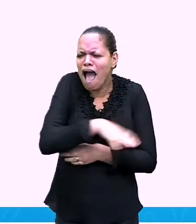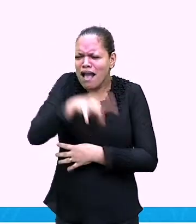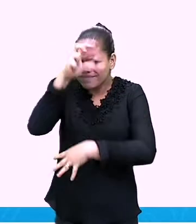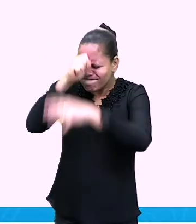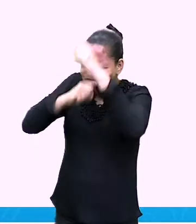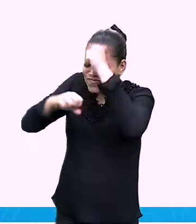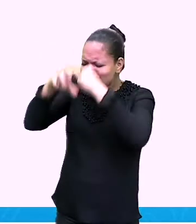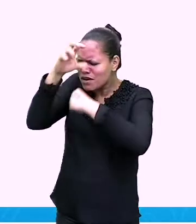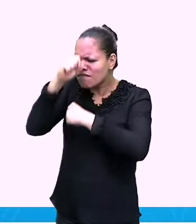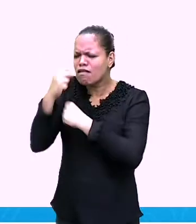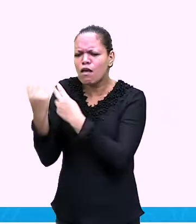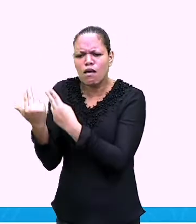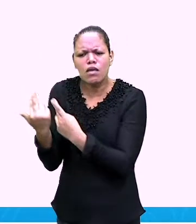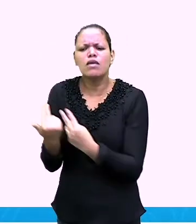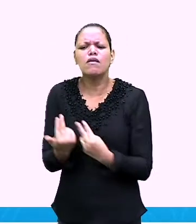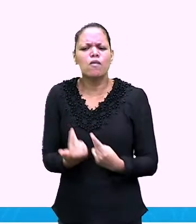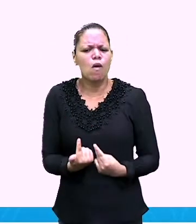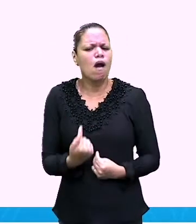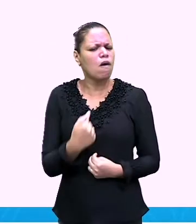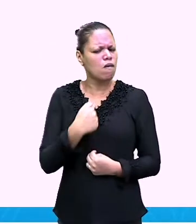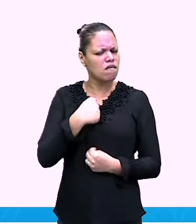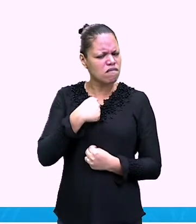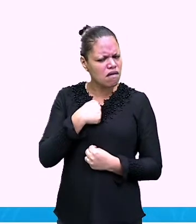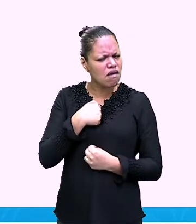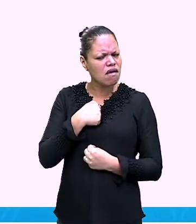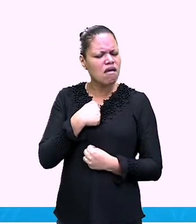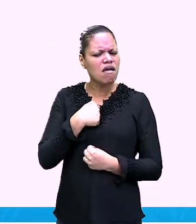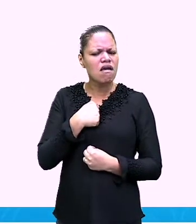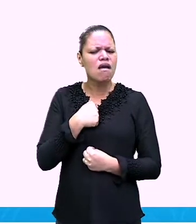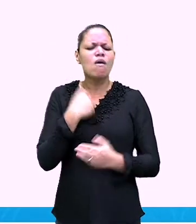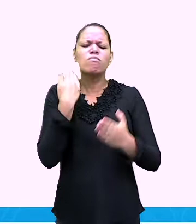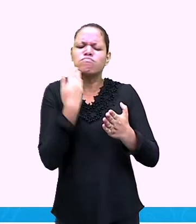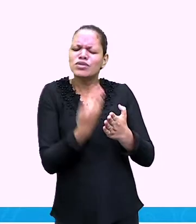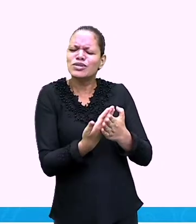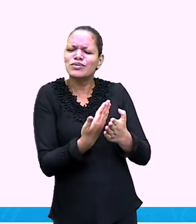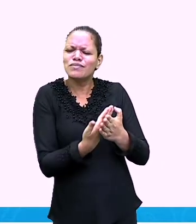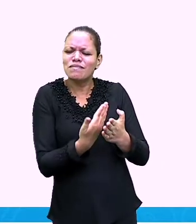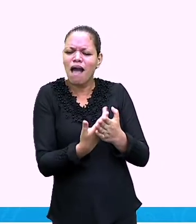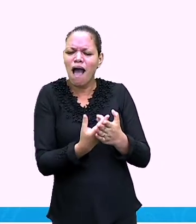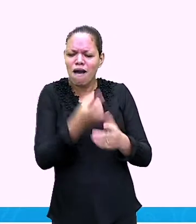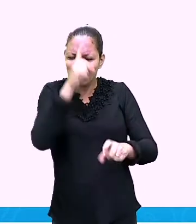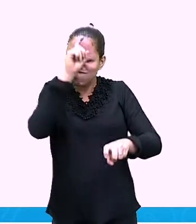aprendizagem, assim como eu. Ela estudava dislexia.